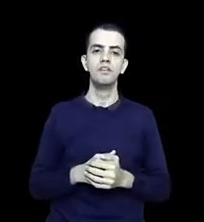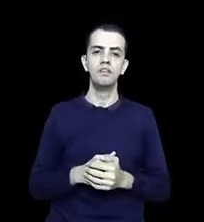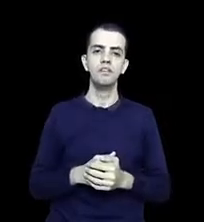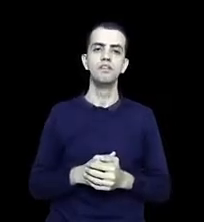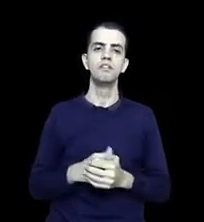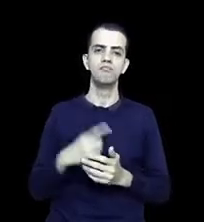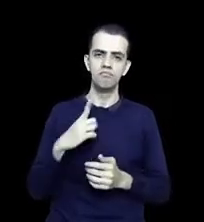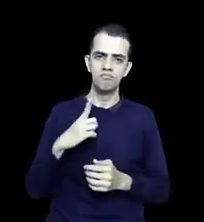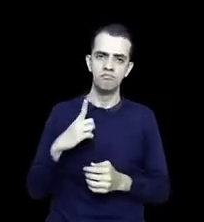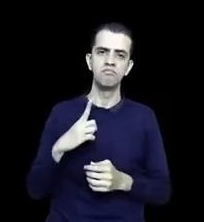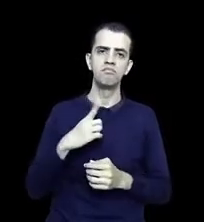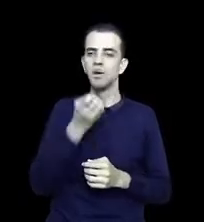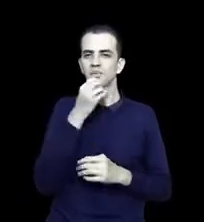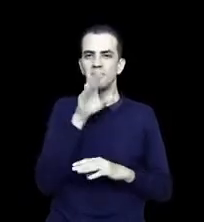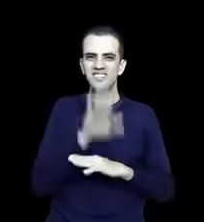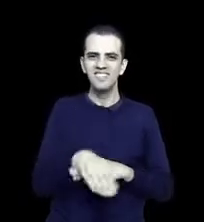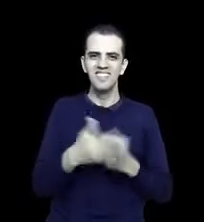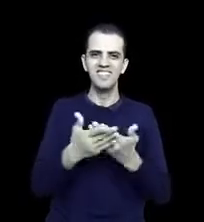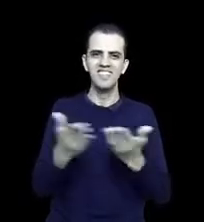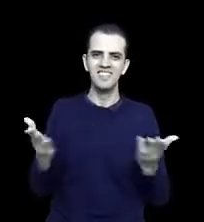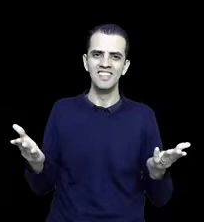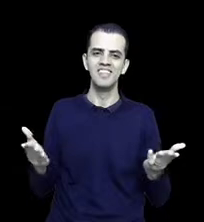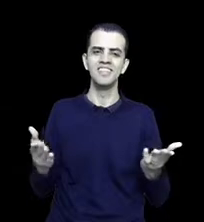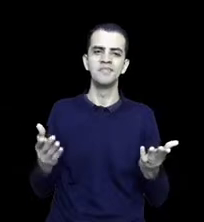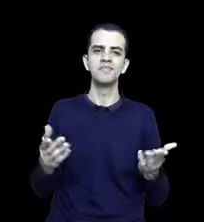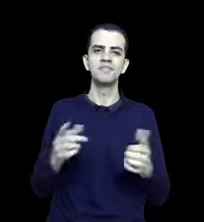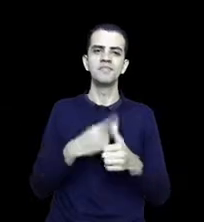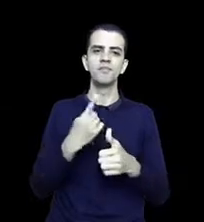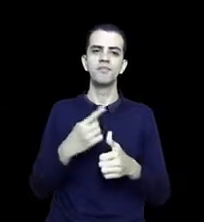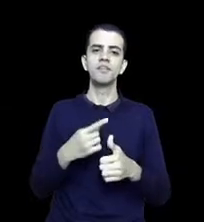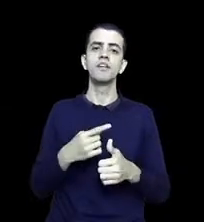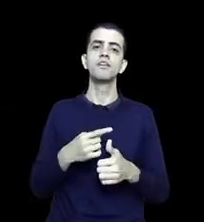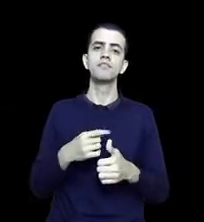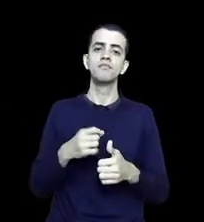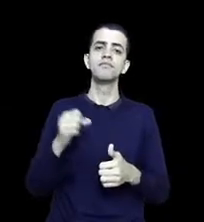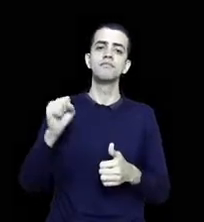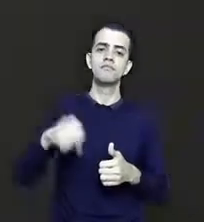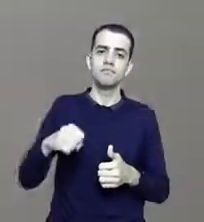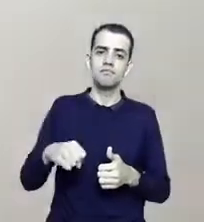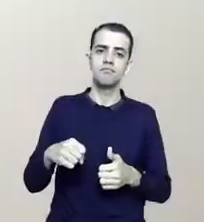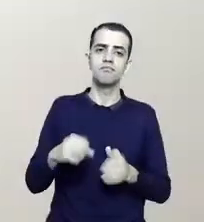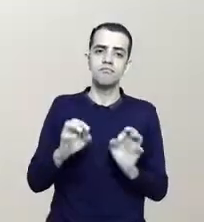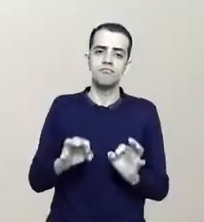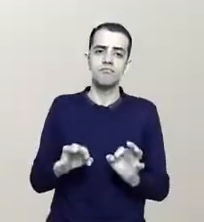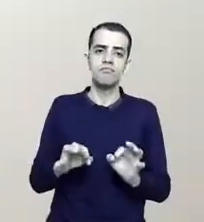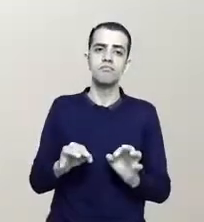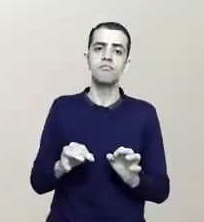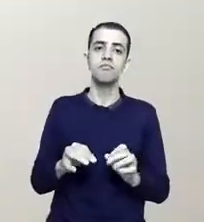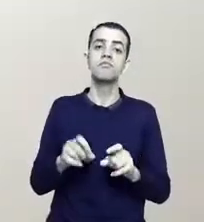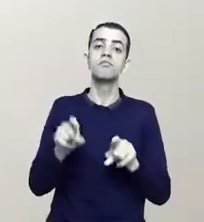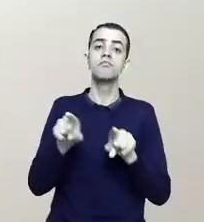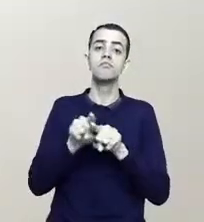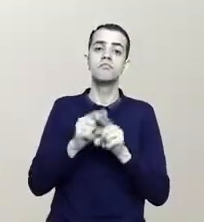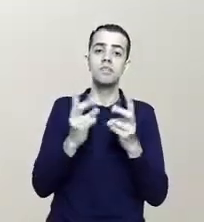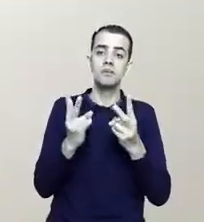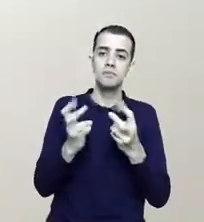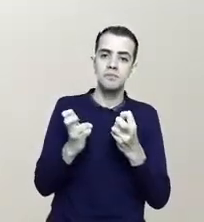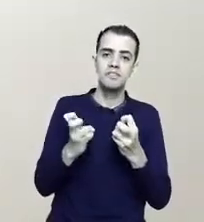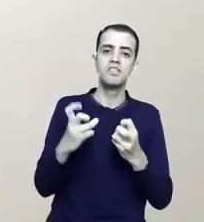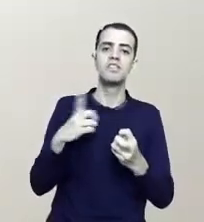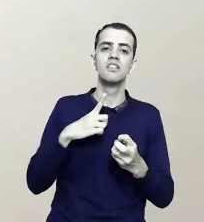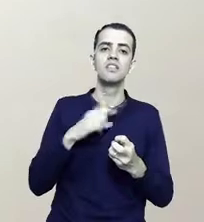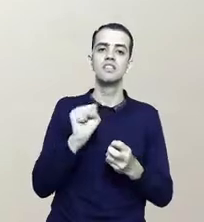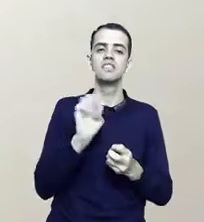quadro, boa tarde a todos primeiro, né? E acho que justifica sim. E a gente vê que você tem um step-off,